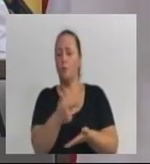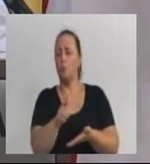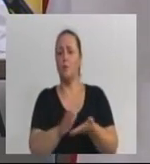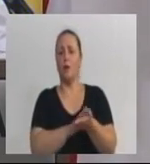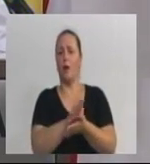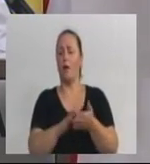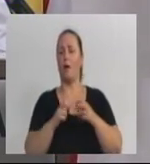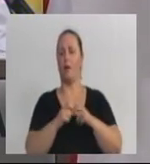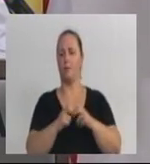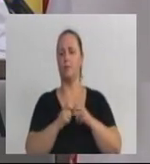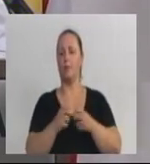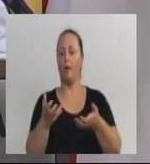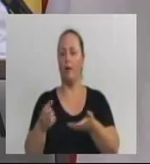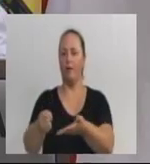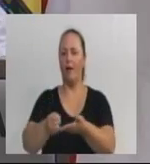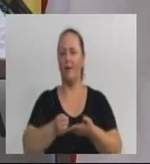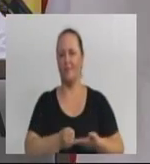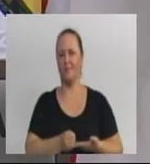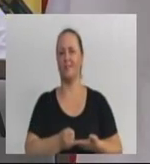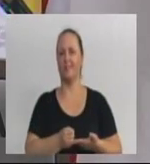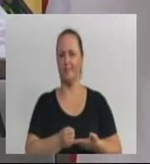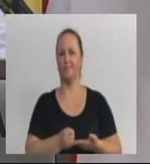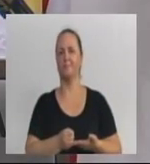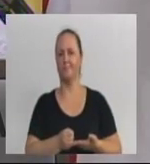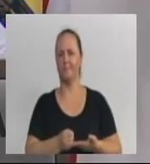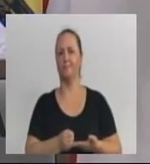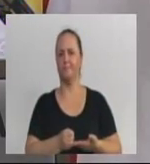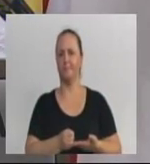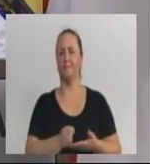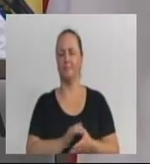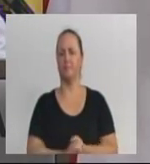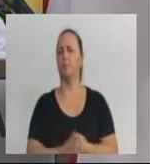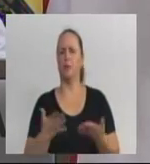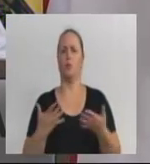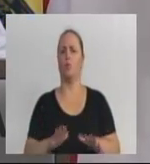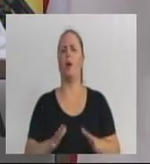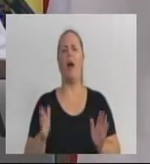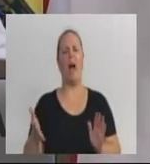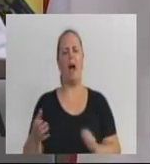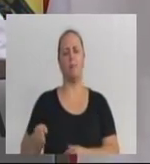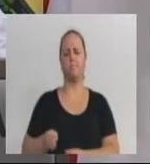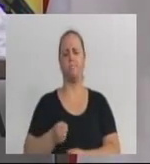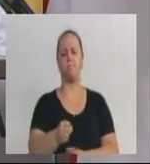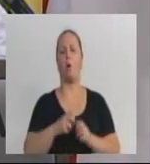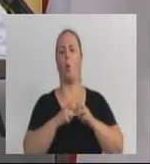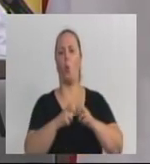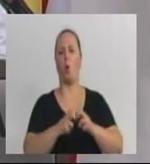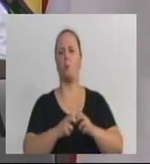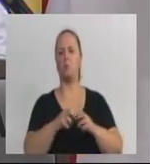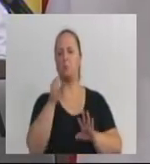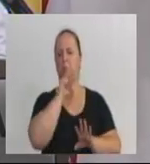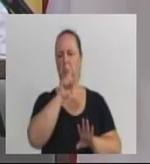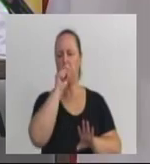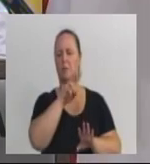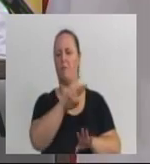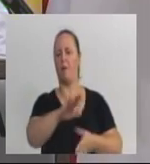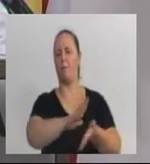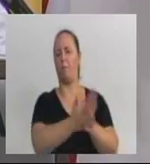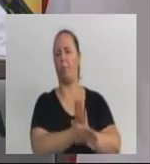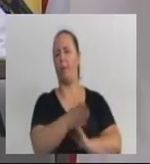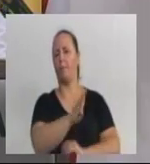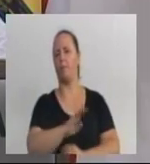contribuir. Ela não veio para dizer, vou botar o ônibus velho para destruir a cidade de Blumenau, não. Ela veio para